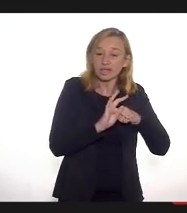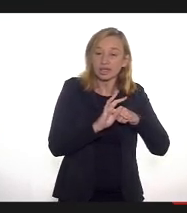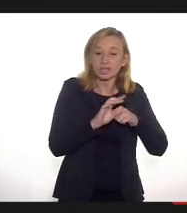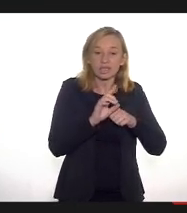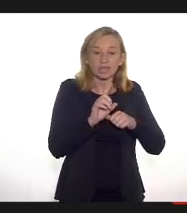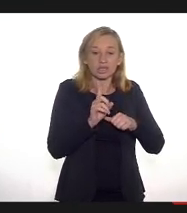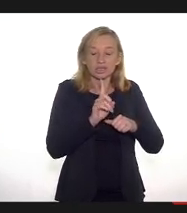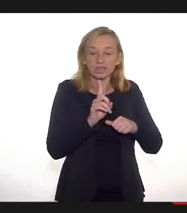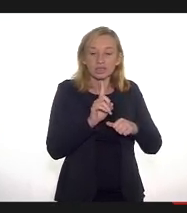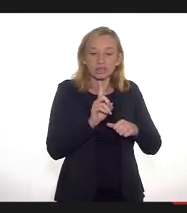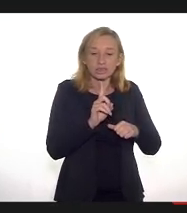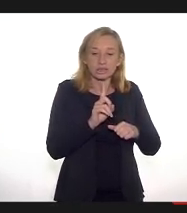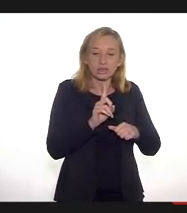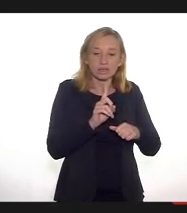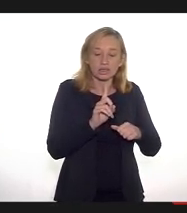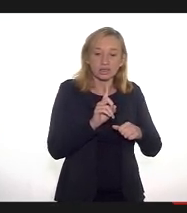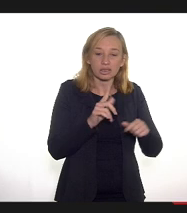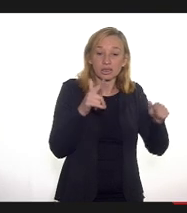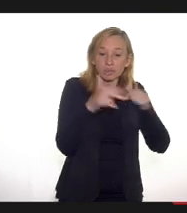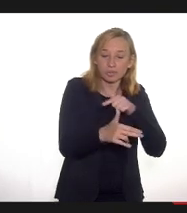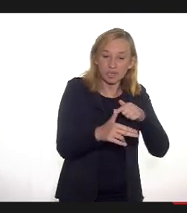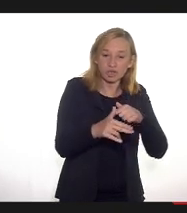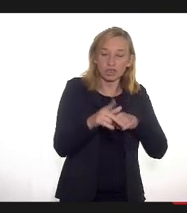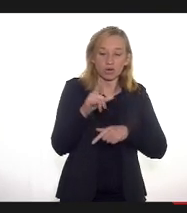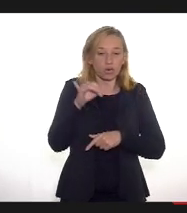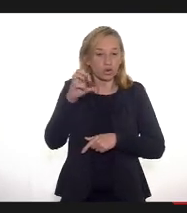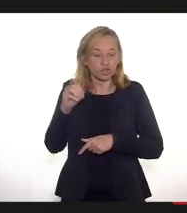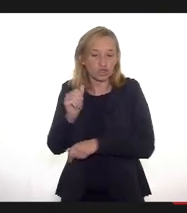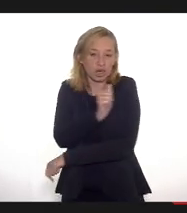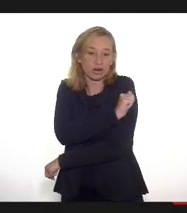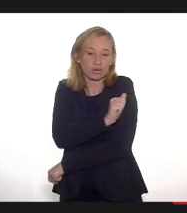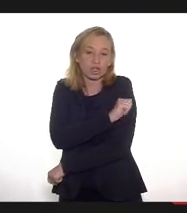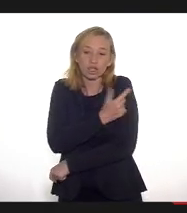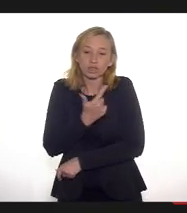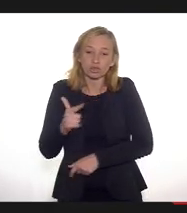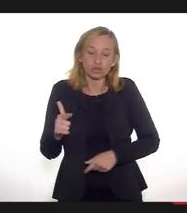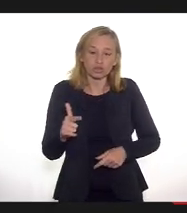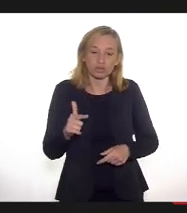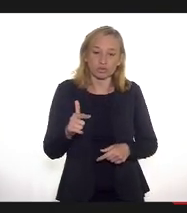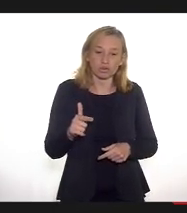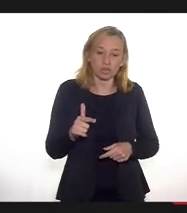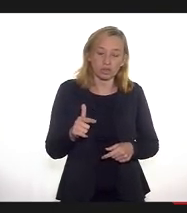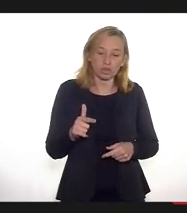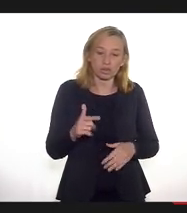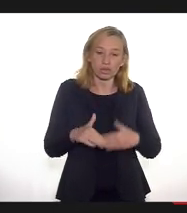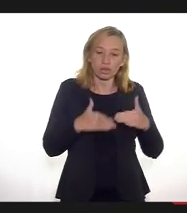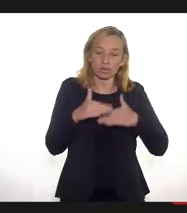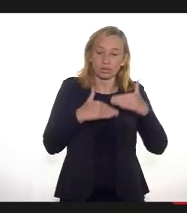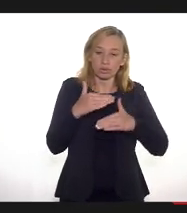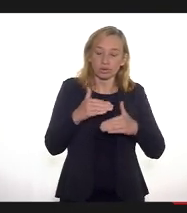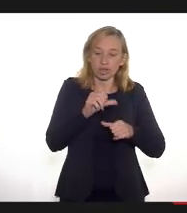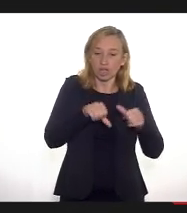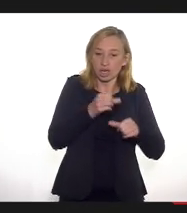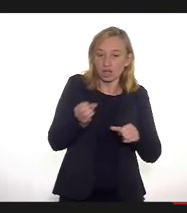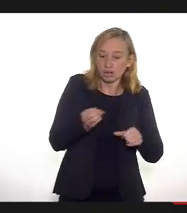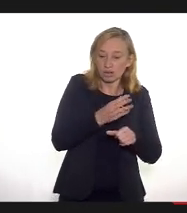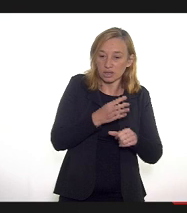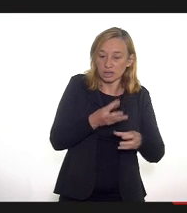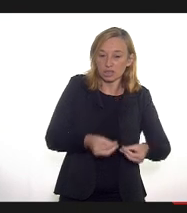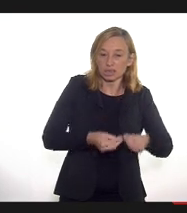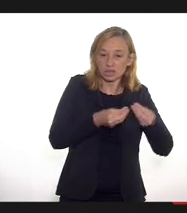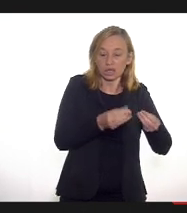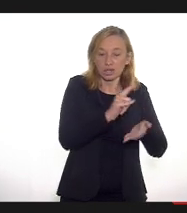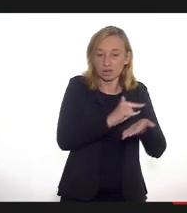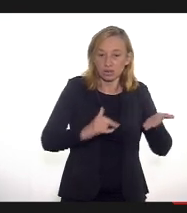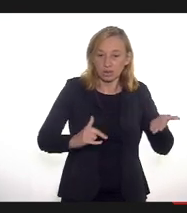suspender, não permitir que os alunos cotistas que não tiveram sanado o seu processo de renovação de entrega de documentos